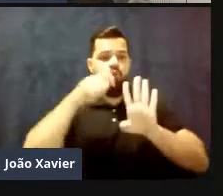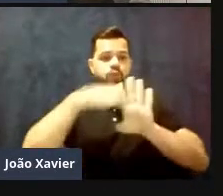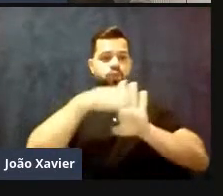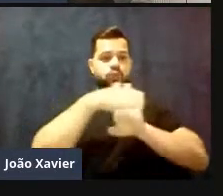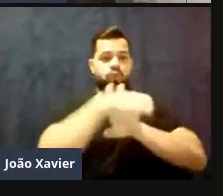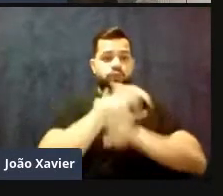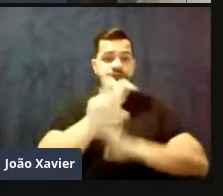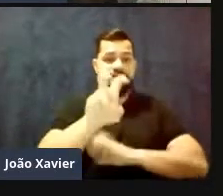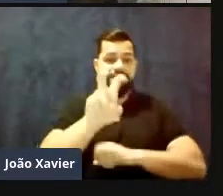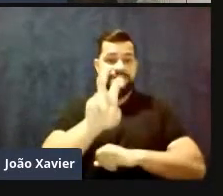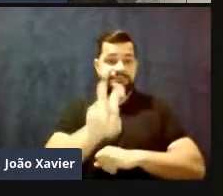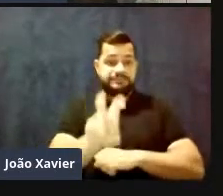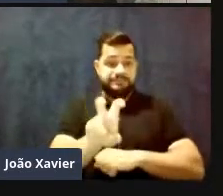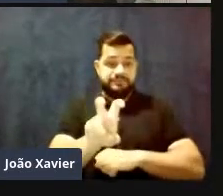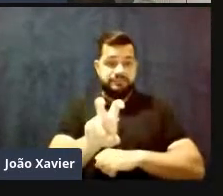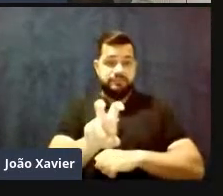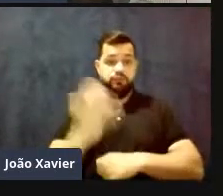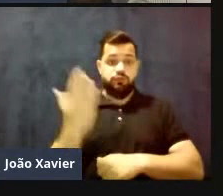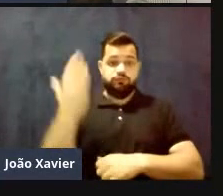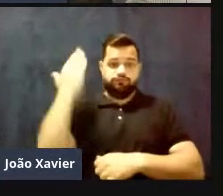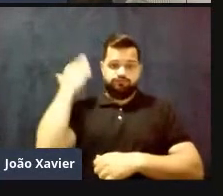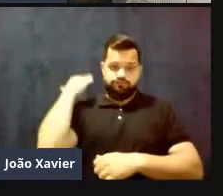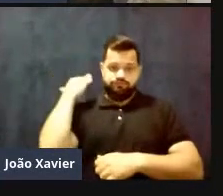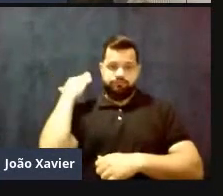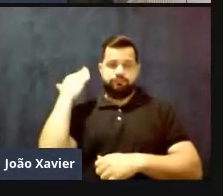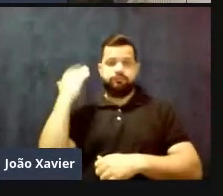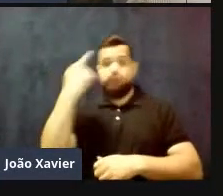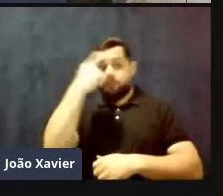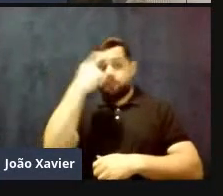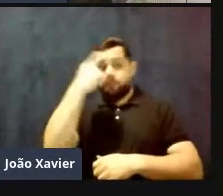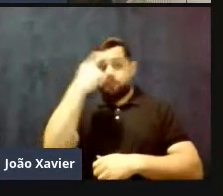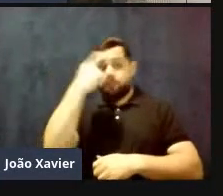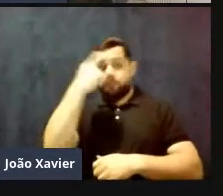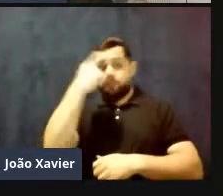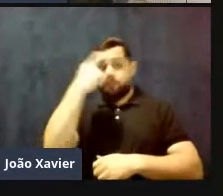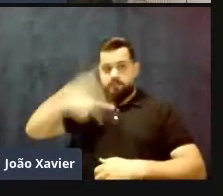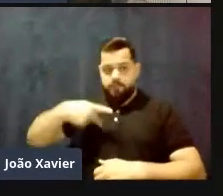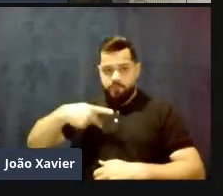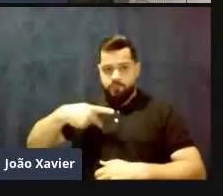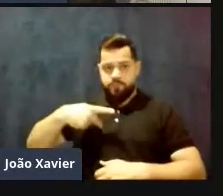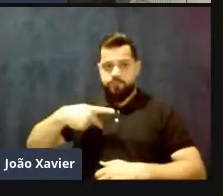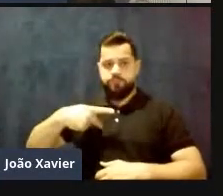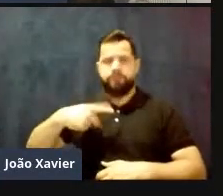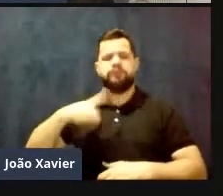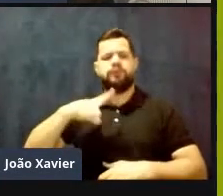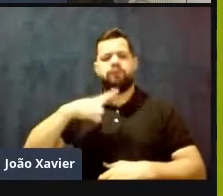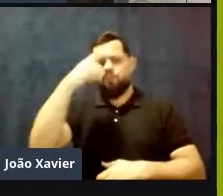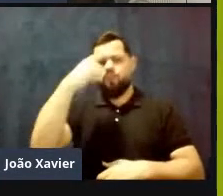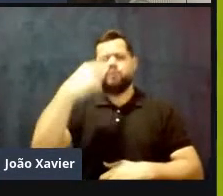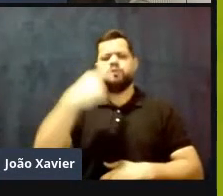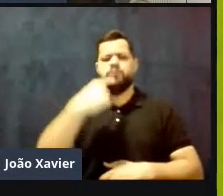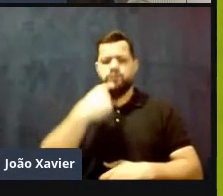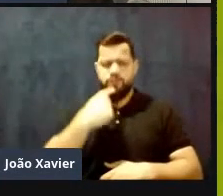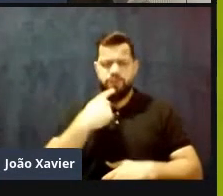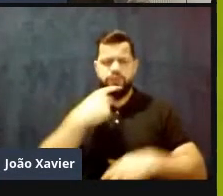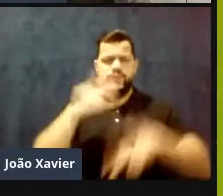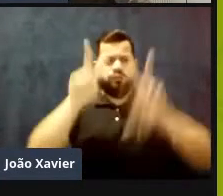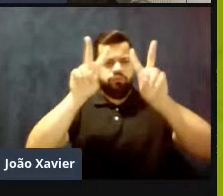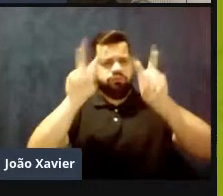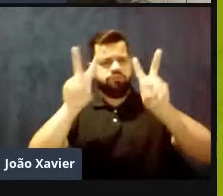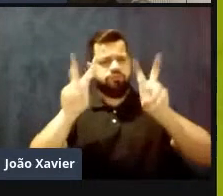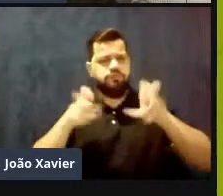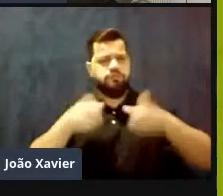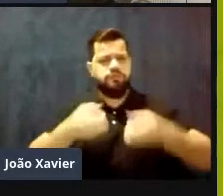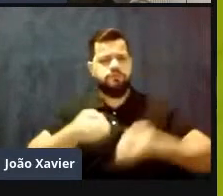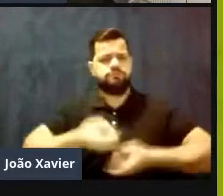registros pessoais, com imagens do meu acervo pessoal. Então tem muita fotografia, a gente vai conversando sobre o assunto. Primeiramente, eu